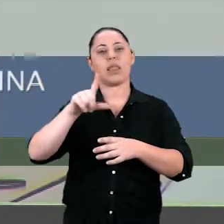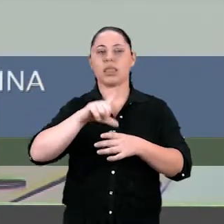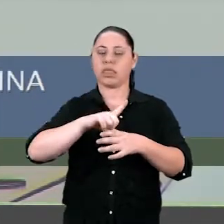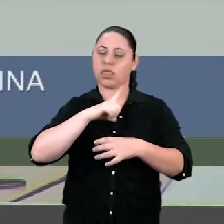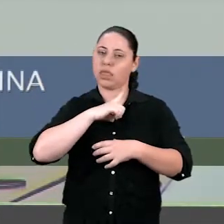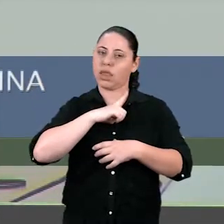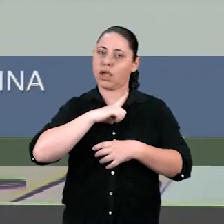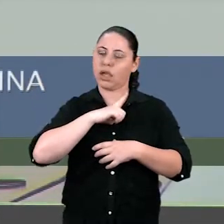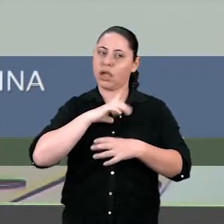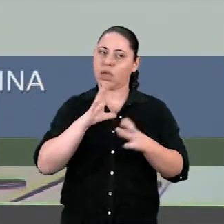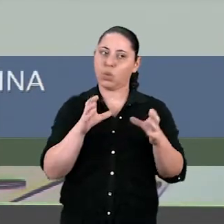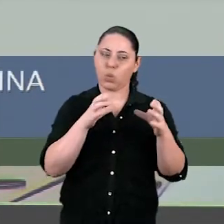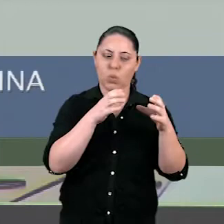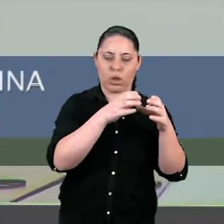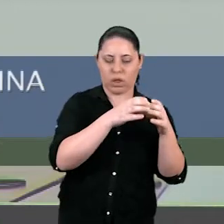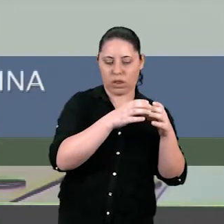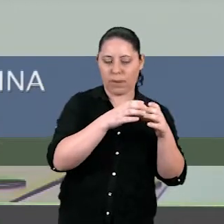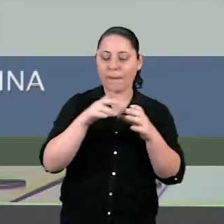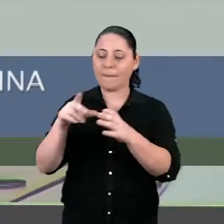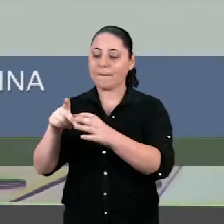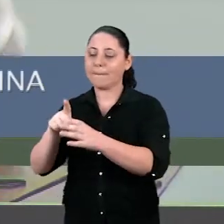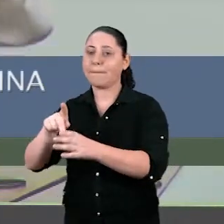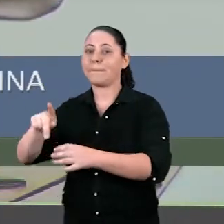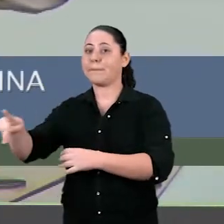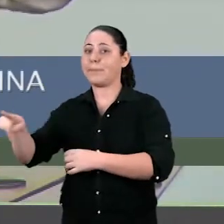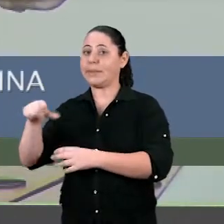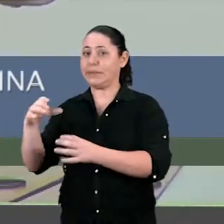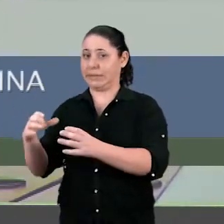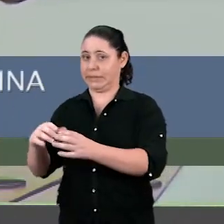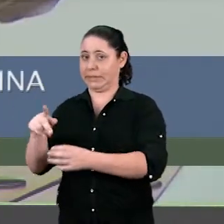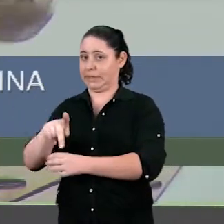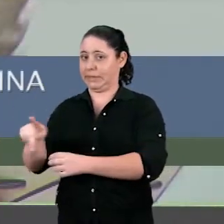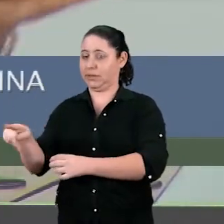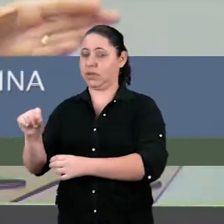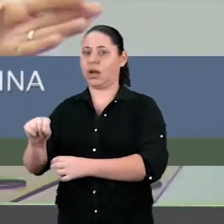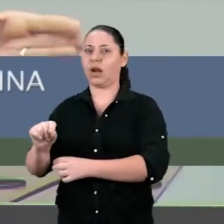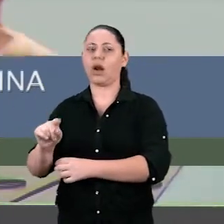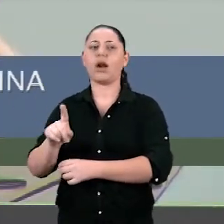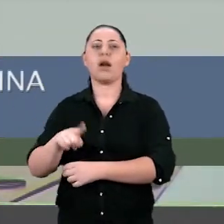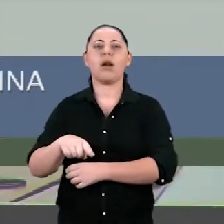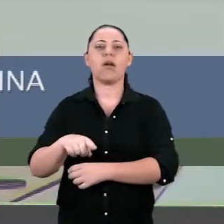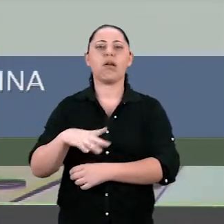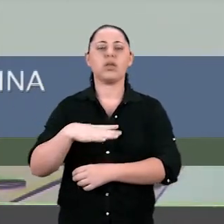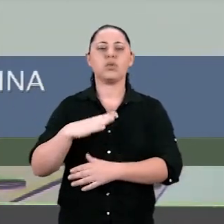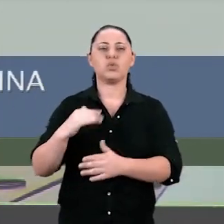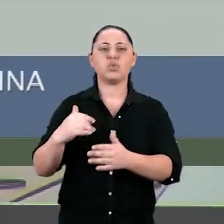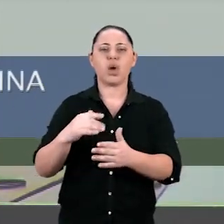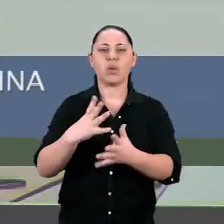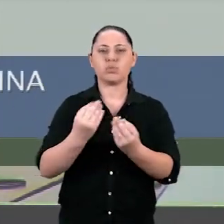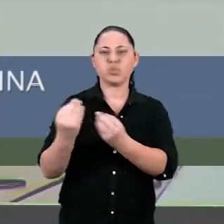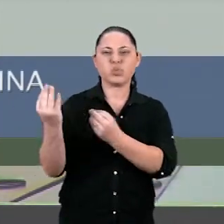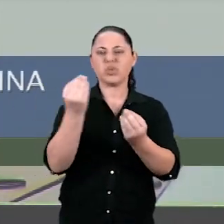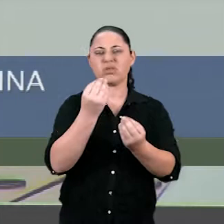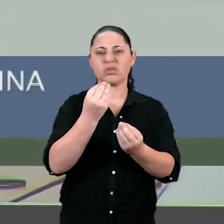presidente, né? Isso começou a ser... Muitos autores acompanharam Lins e outros falaram que não. O